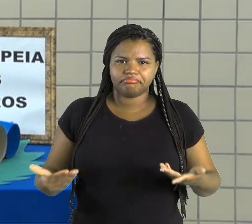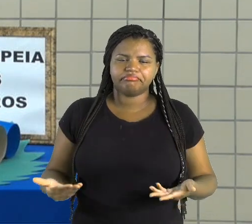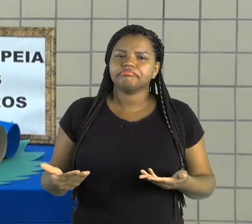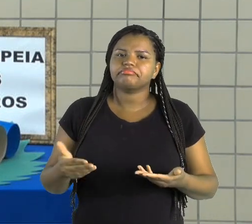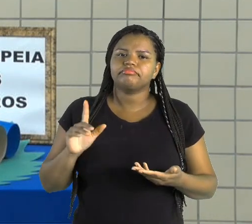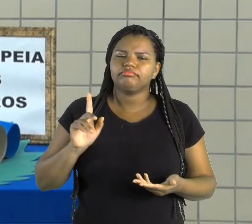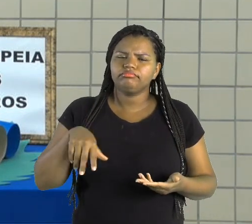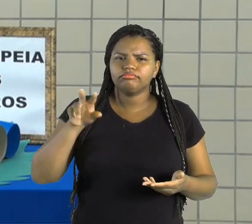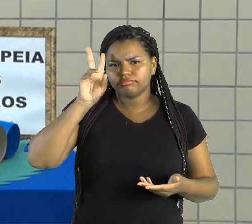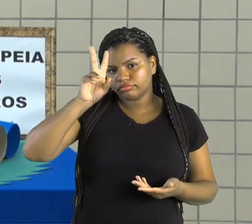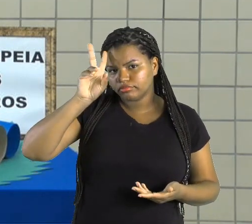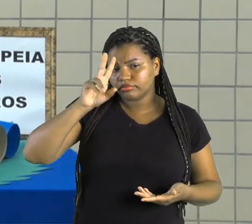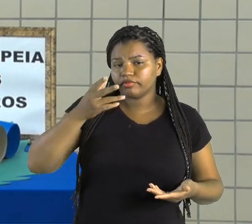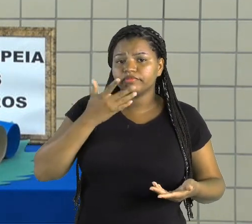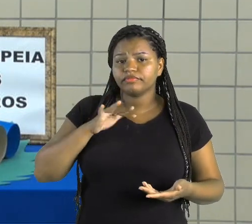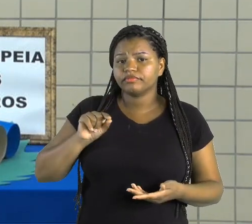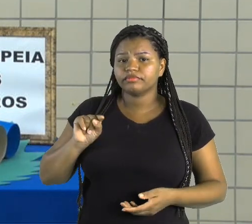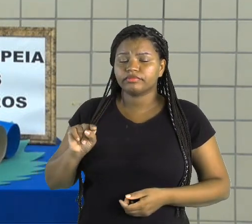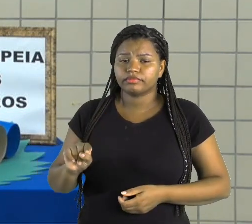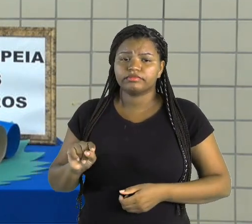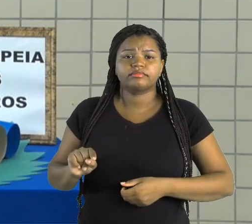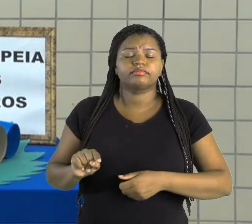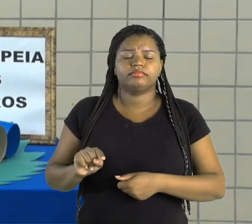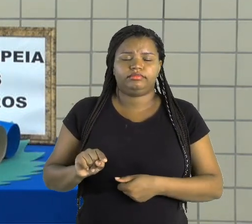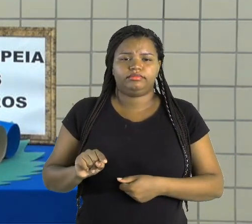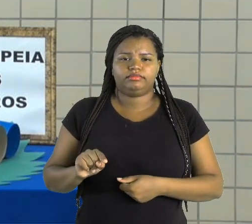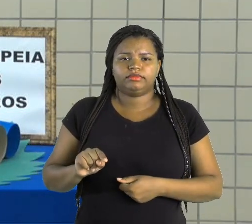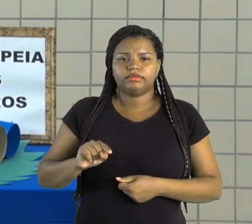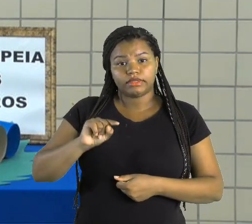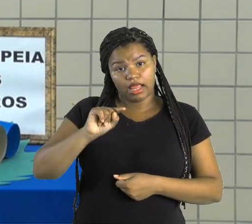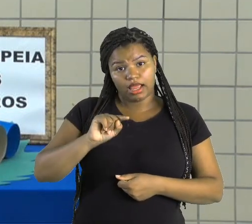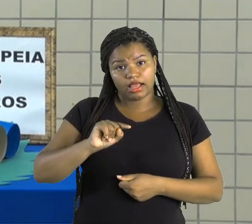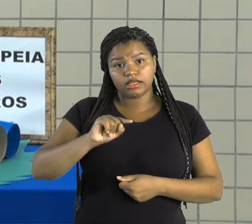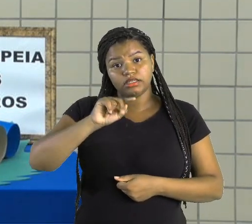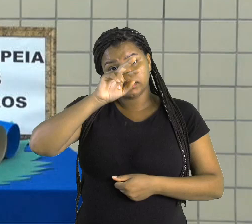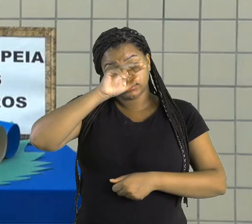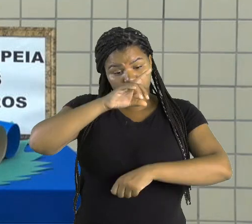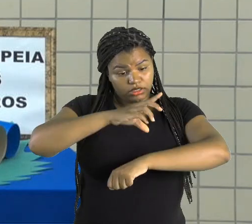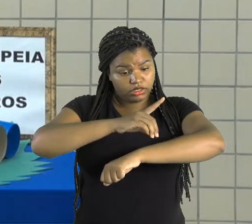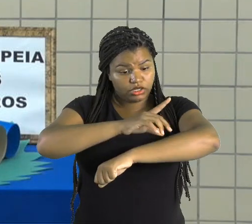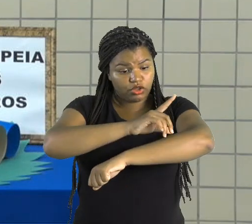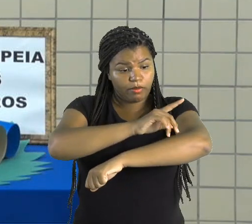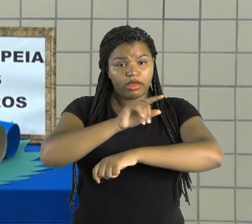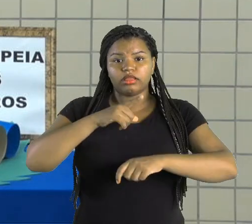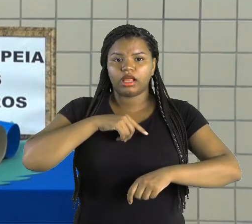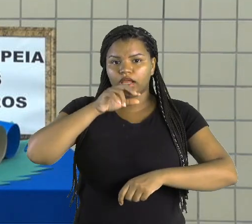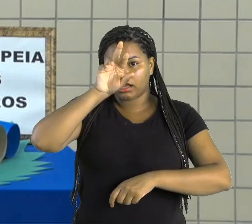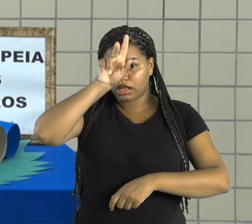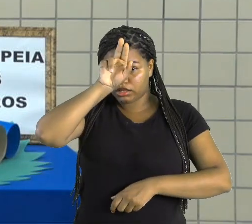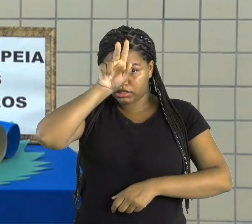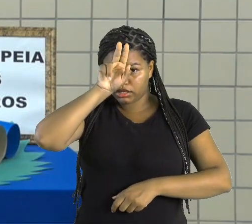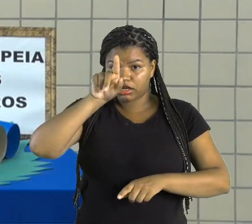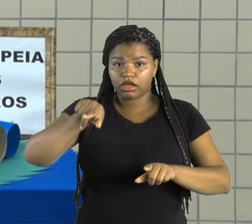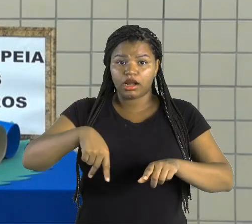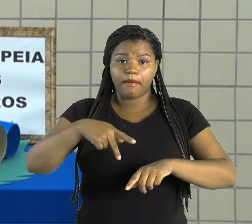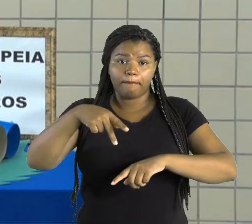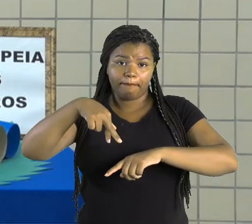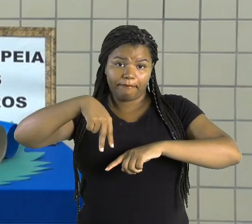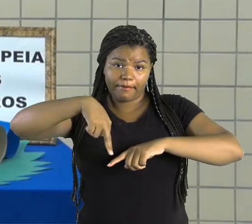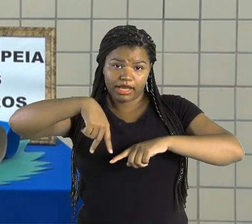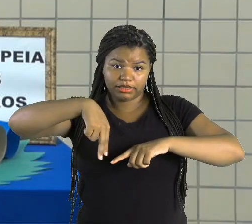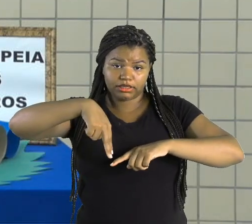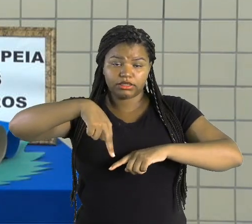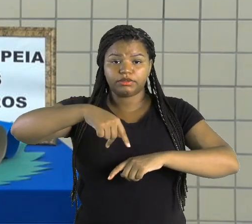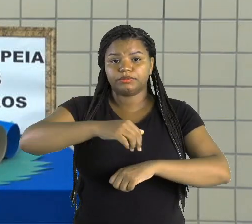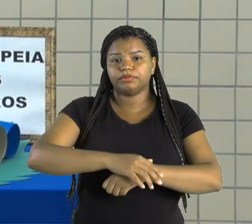é lembrar para a criança que a centopeia tem 2 anteninhas e 2 pezinhos, ou seja, ela